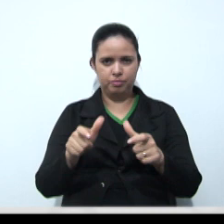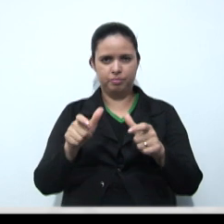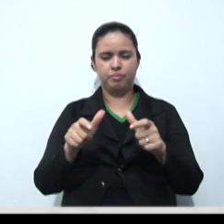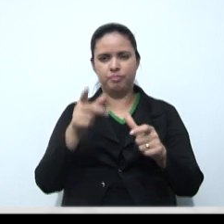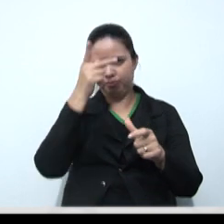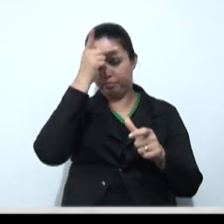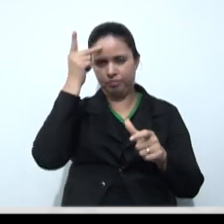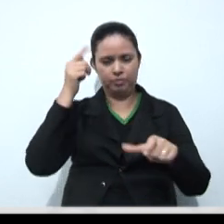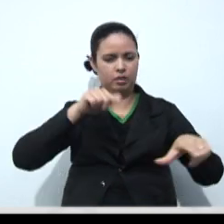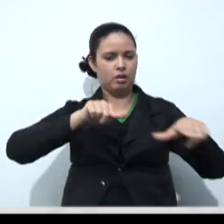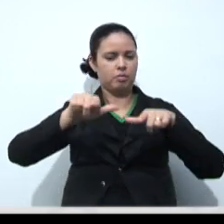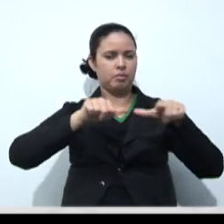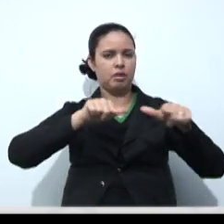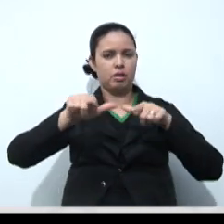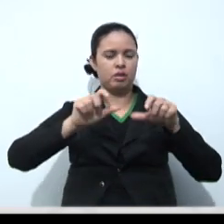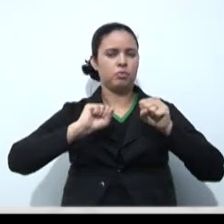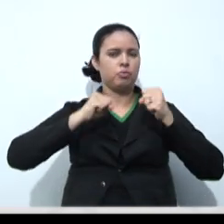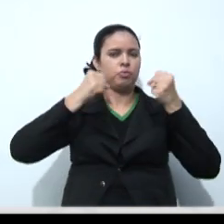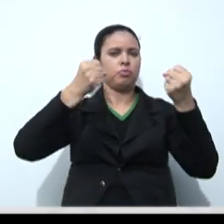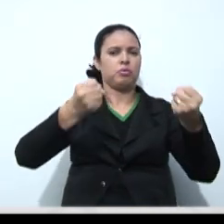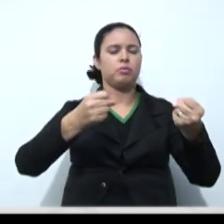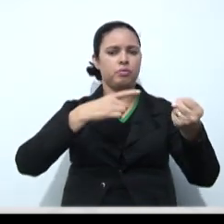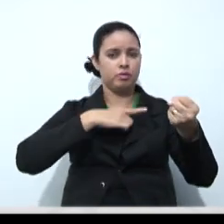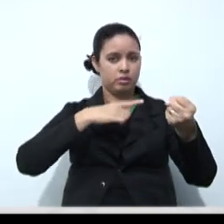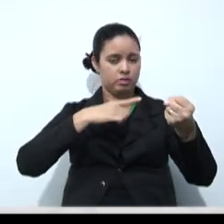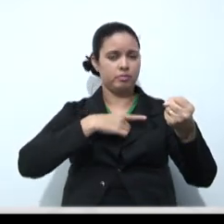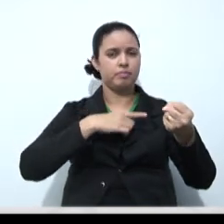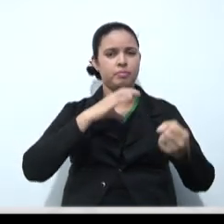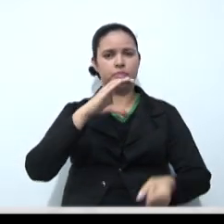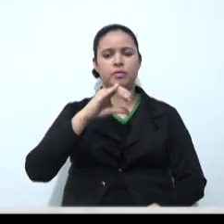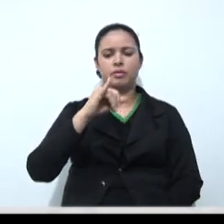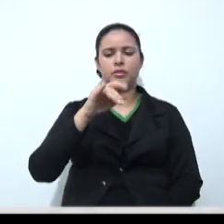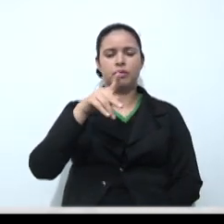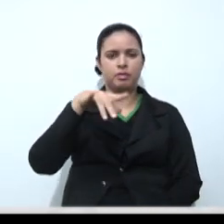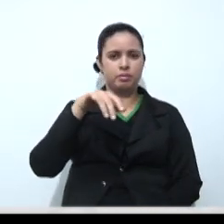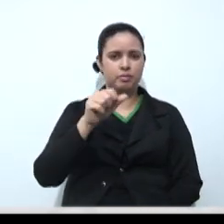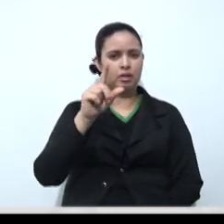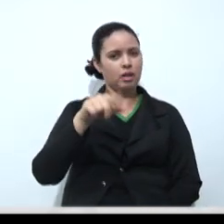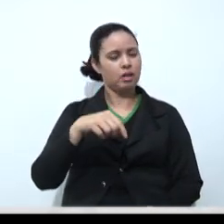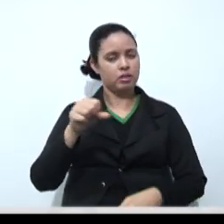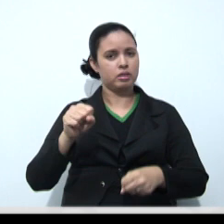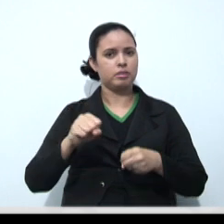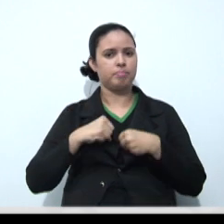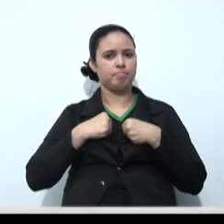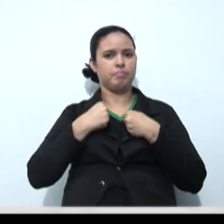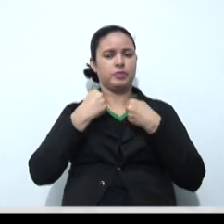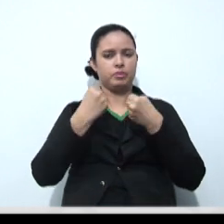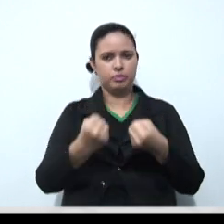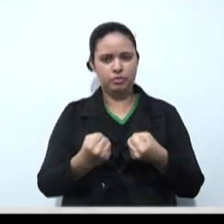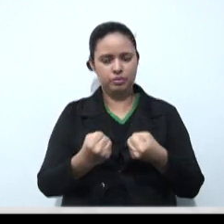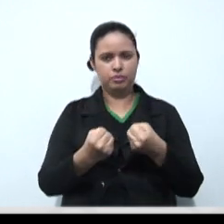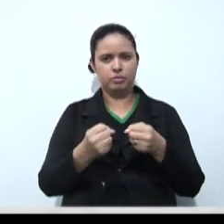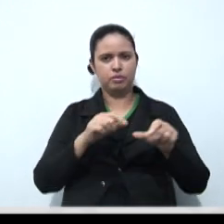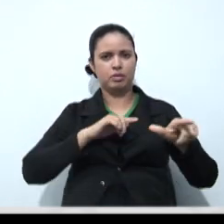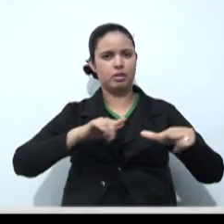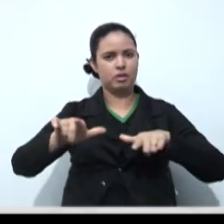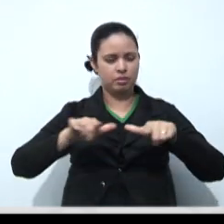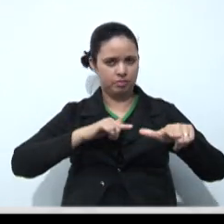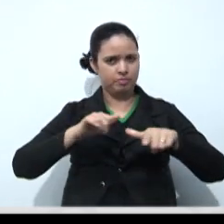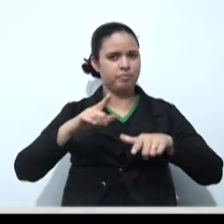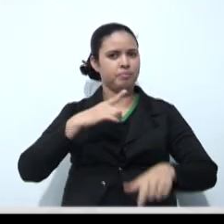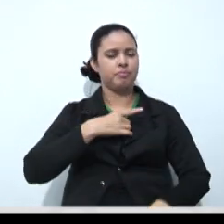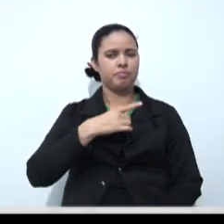fazer a diferença dentro da organização. CIPA é trabalho, tá, gente? Não é só mais uma comissão existente lá na